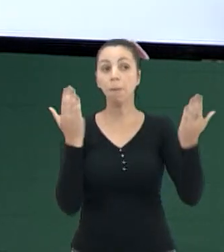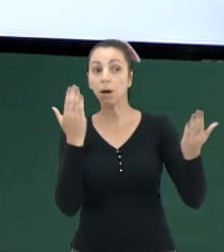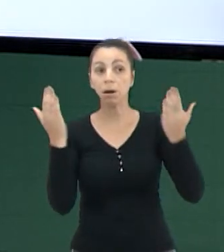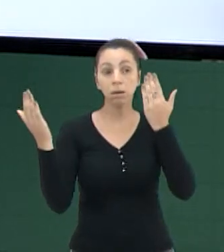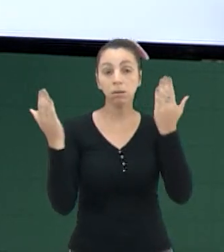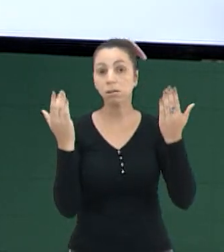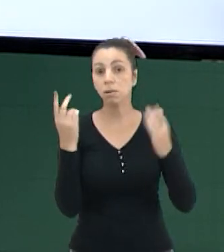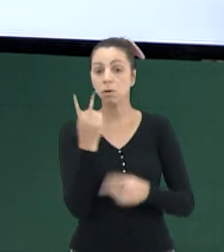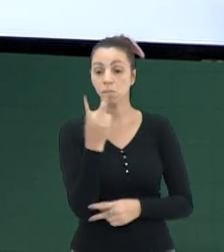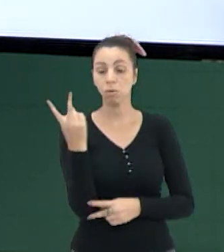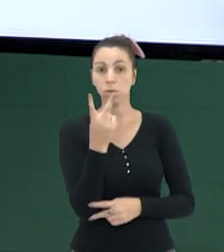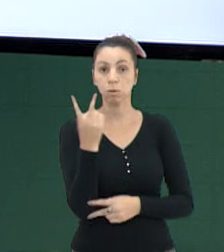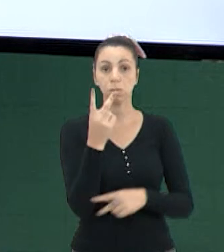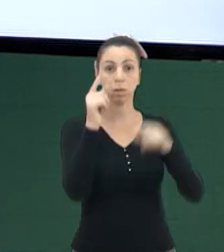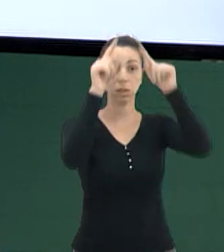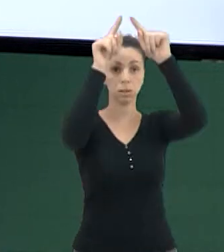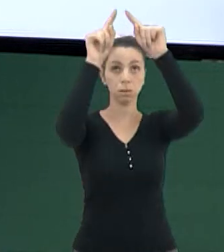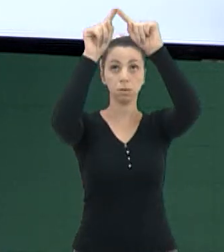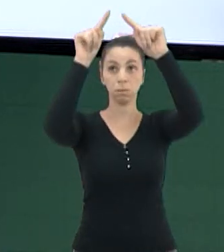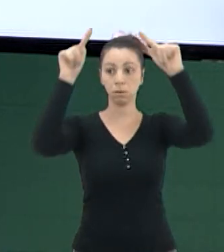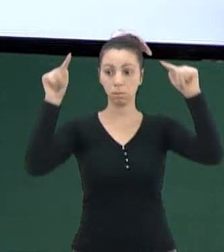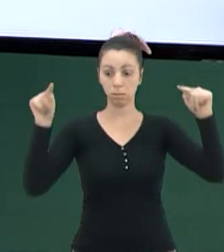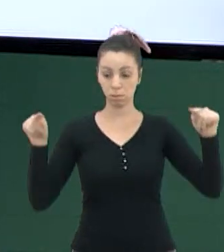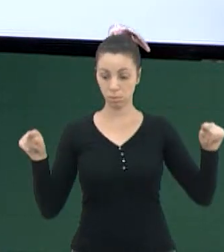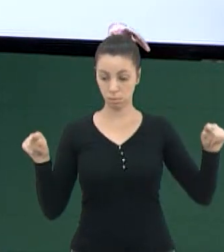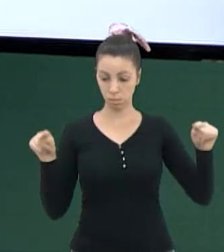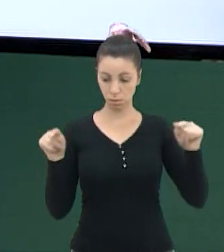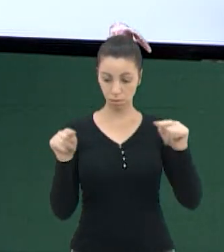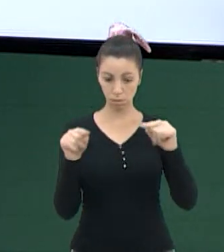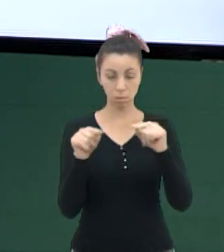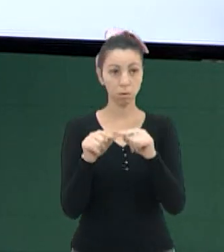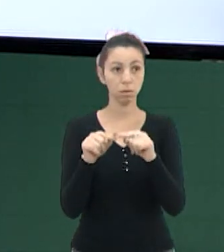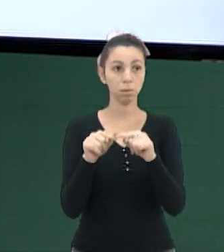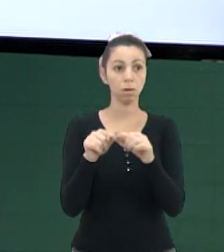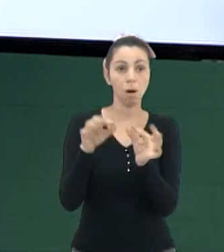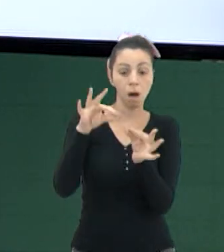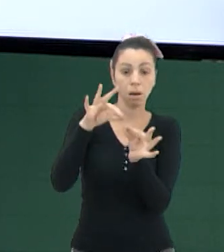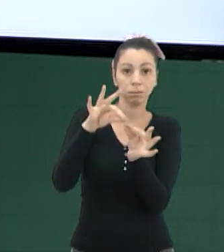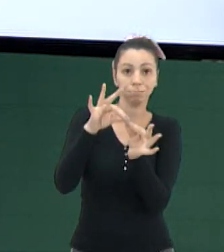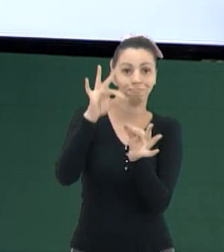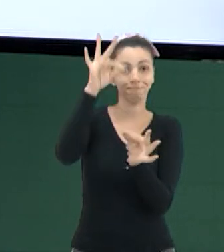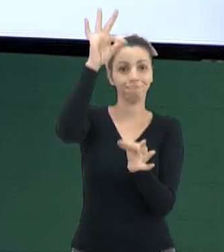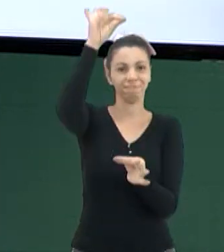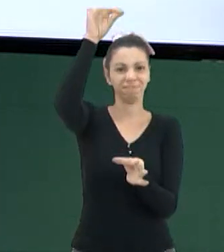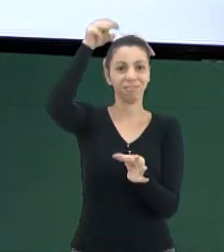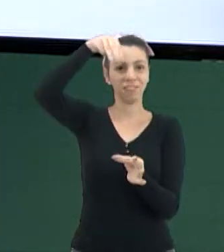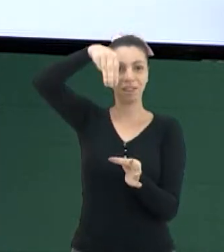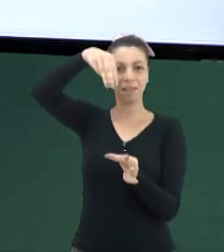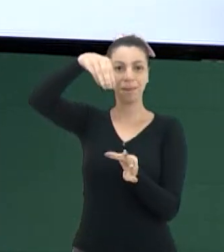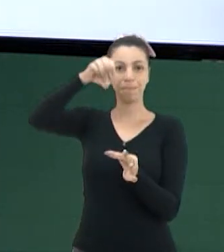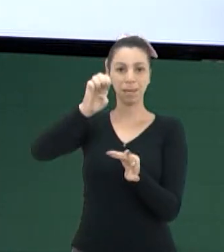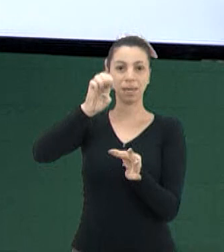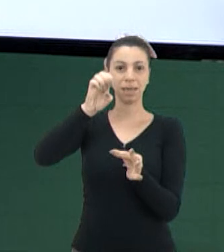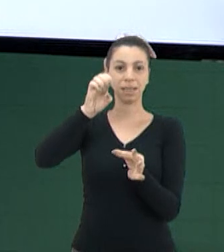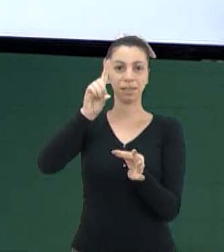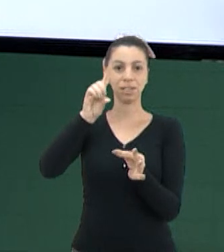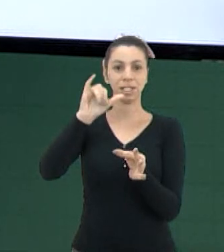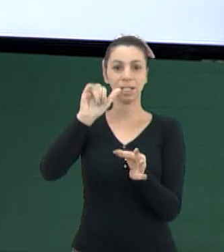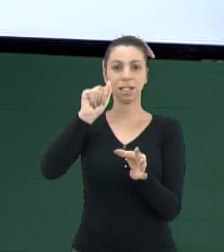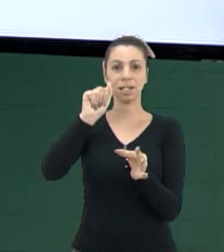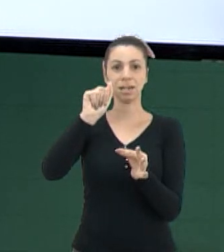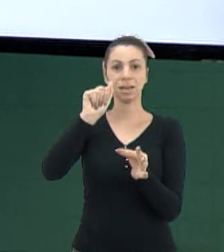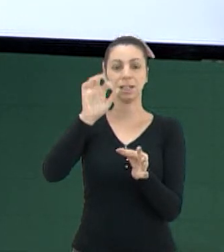do momento que eu tenho uma mediatriz que coincidiu aqui, ó, que formou dois